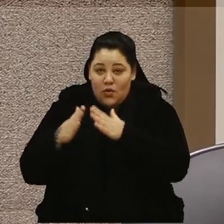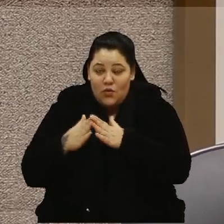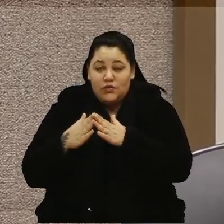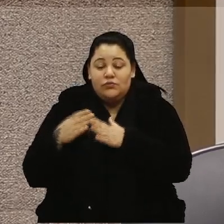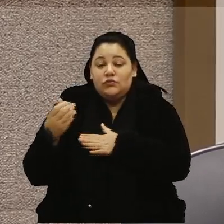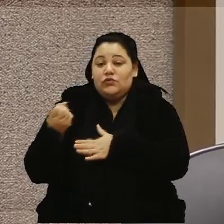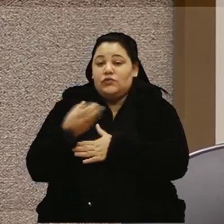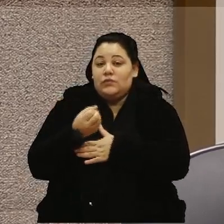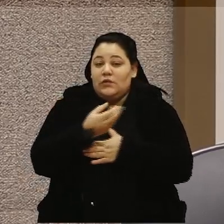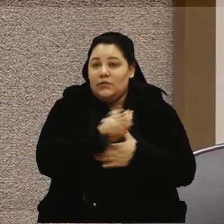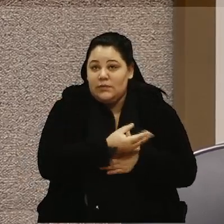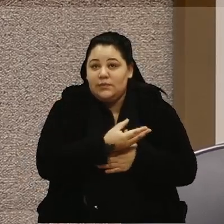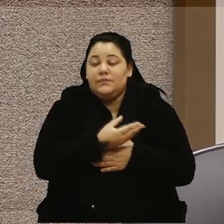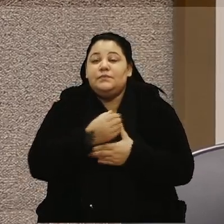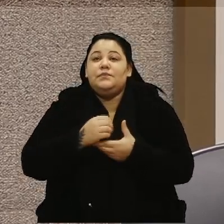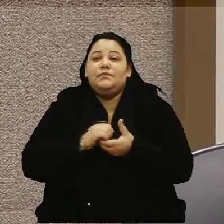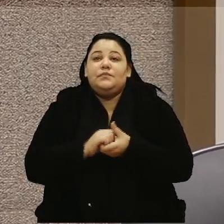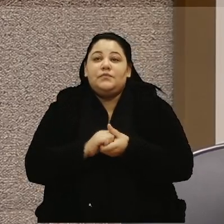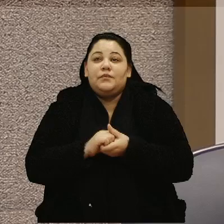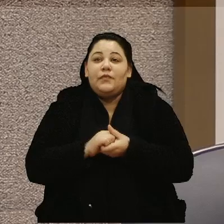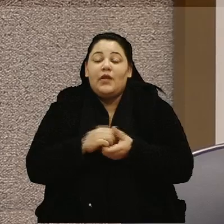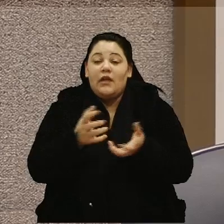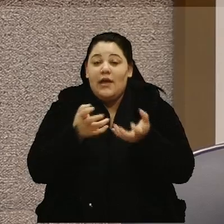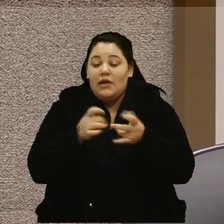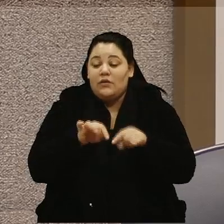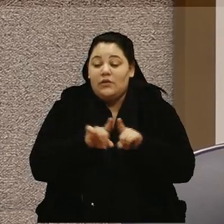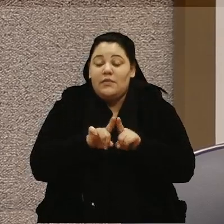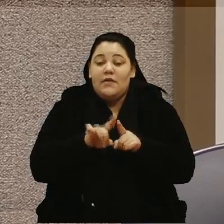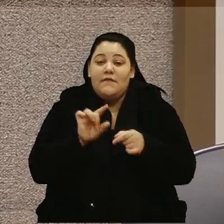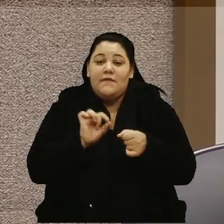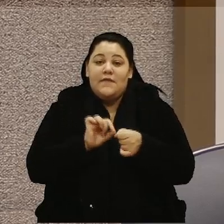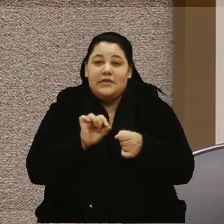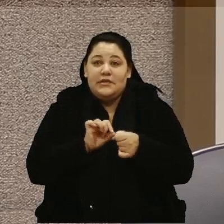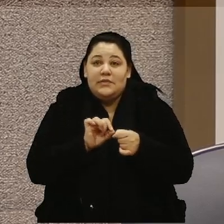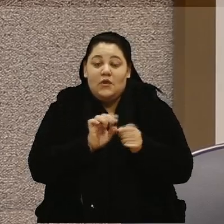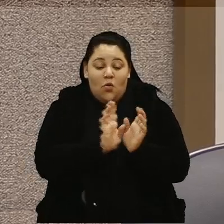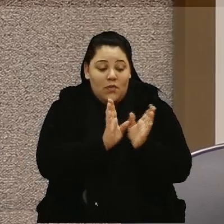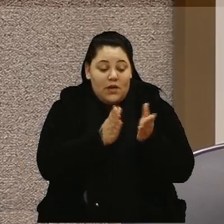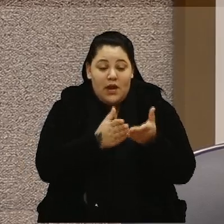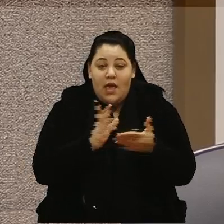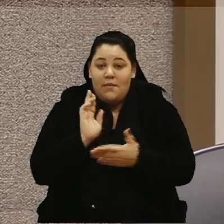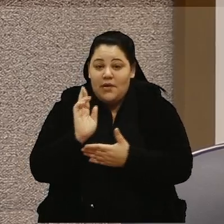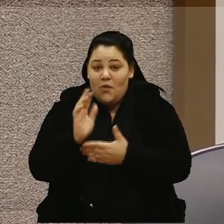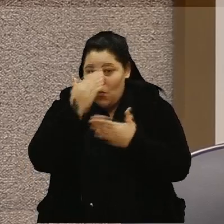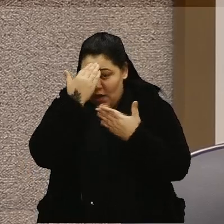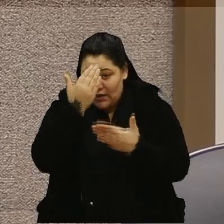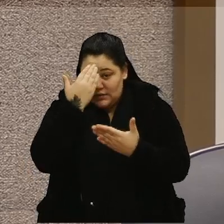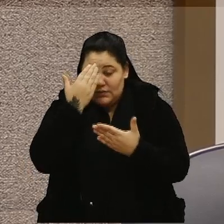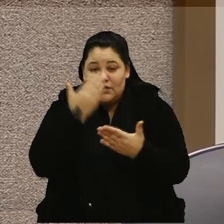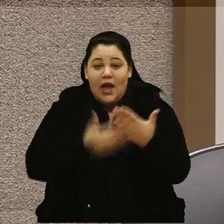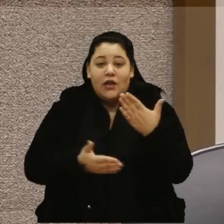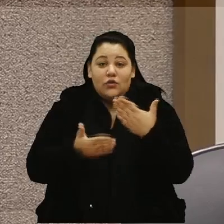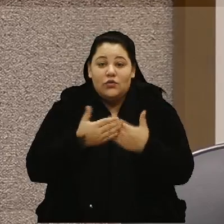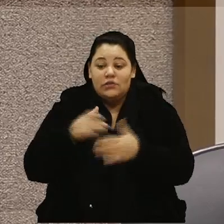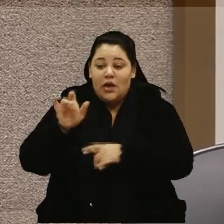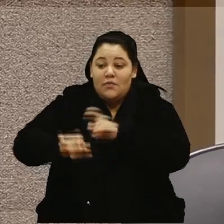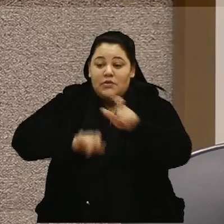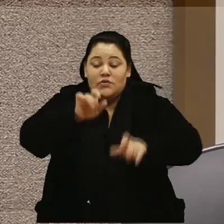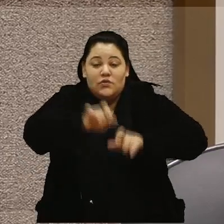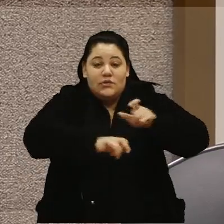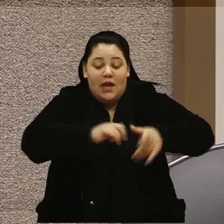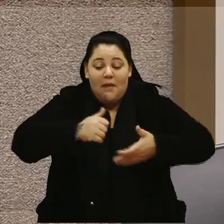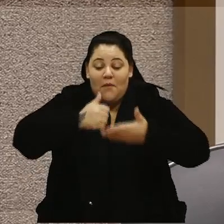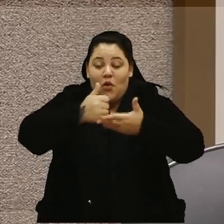renovaram. Eu quero também fazer, em nome da Comissão Eleitoral, um agradecimento a todos os que colaboraram,